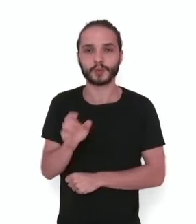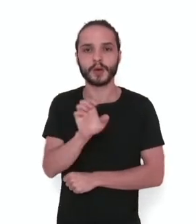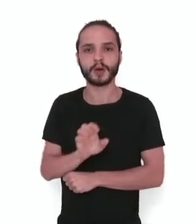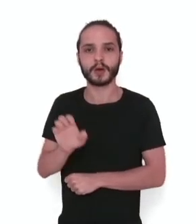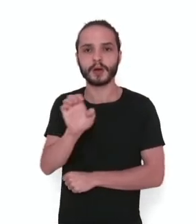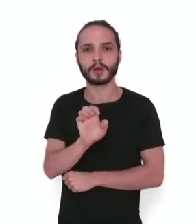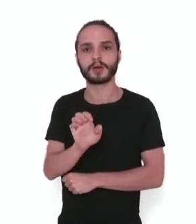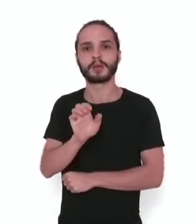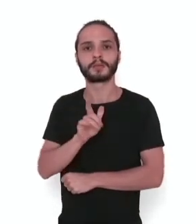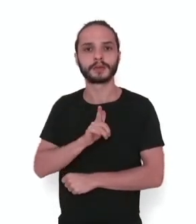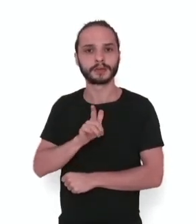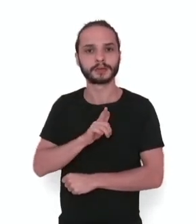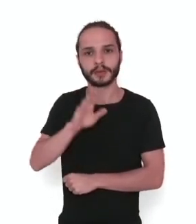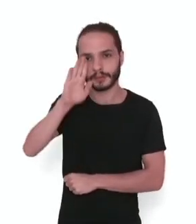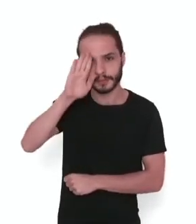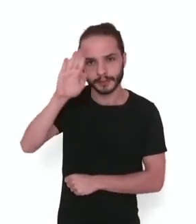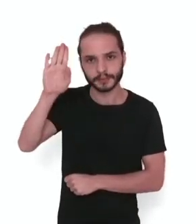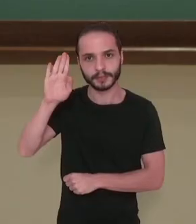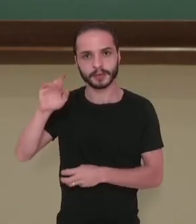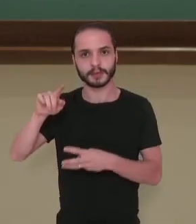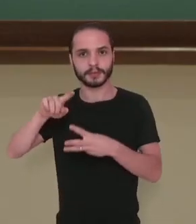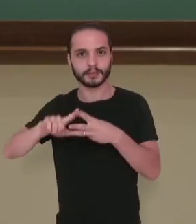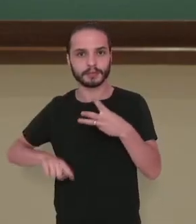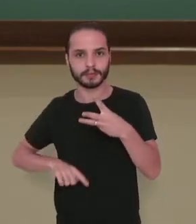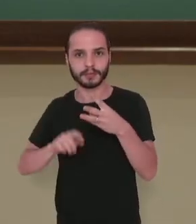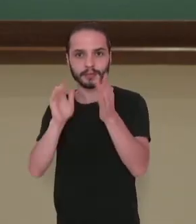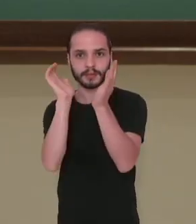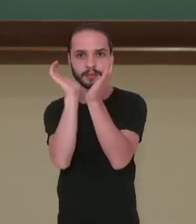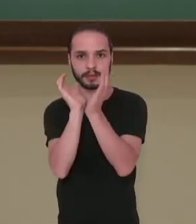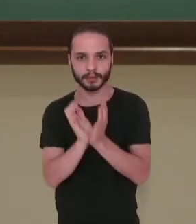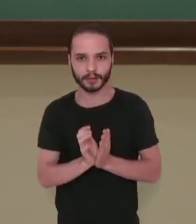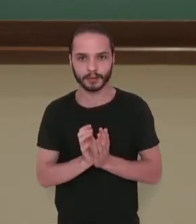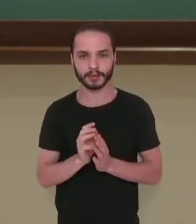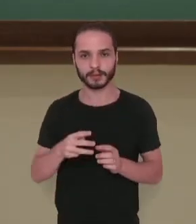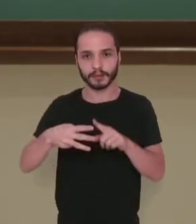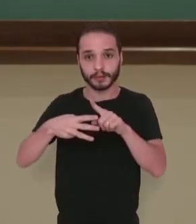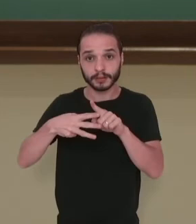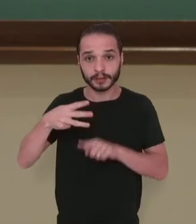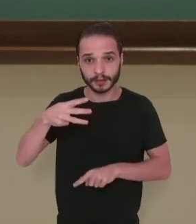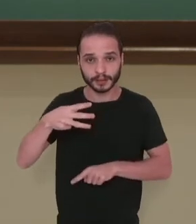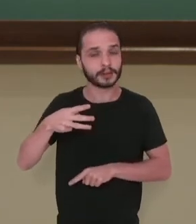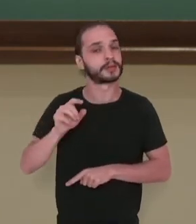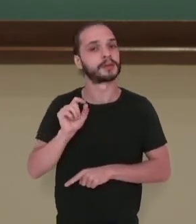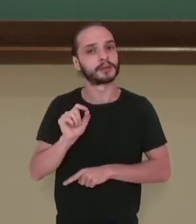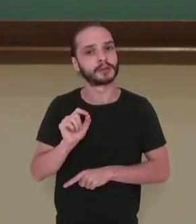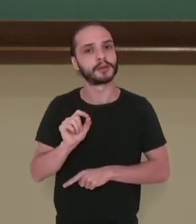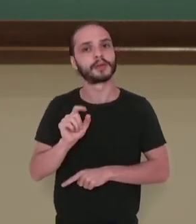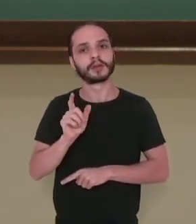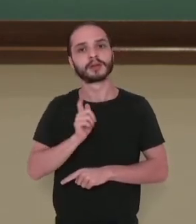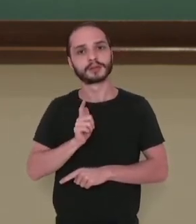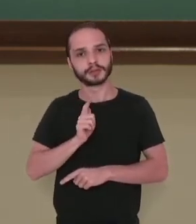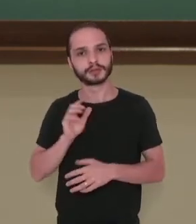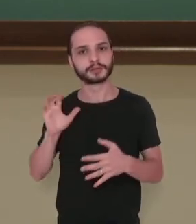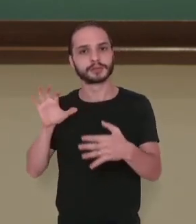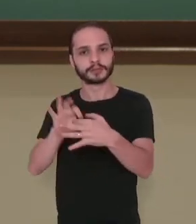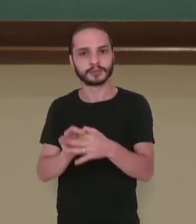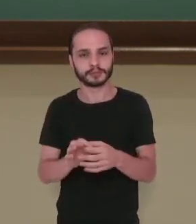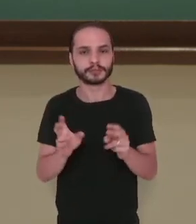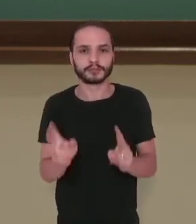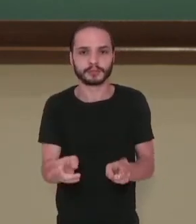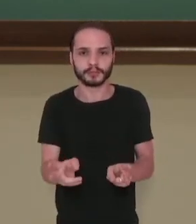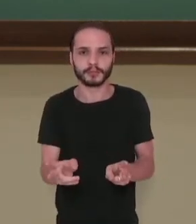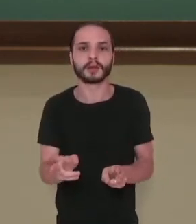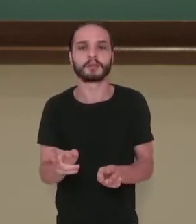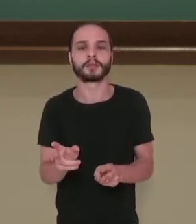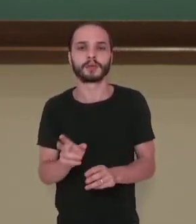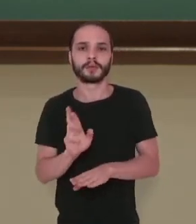era formada basicamente por três ordens. Então, essa sociedade baseada na suzerania e vassalagem era uma sociedade estamental,